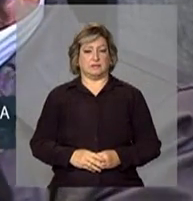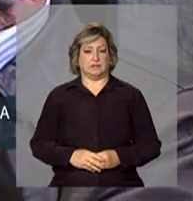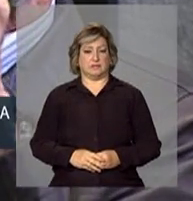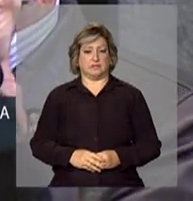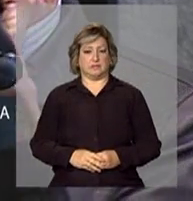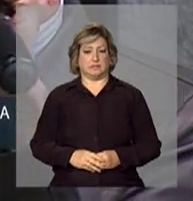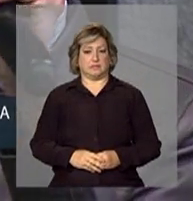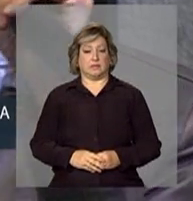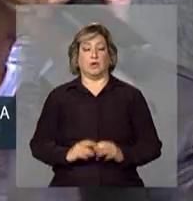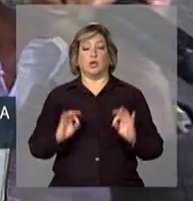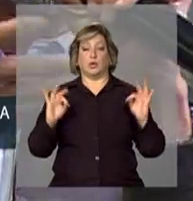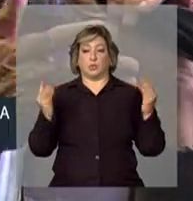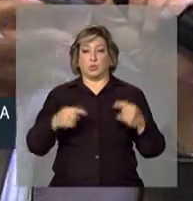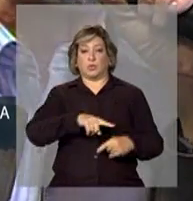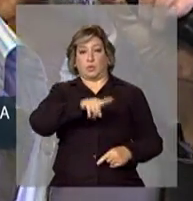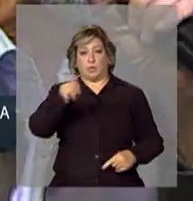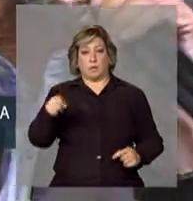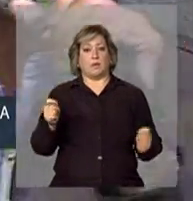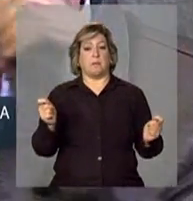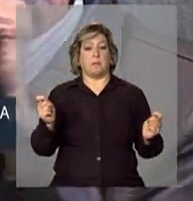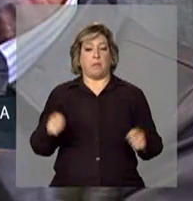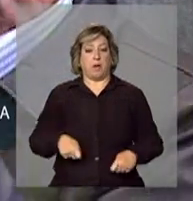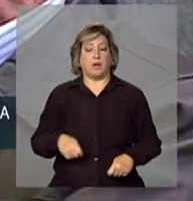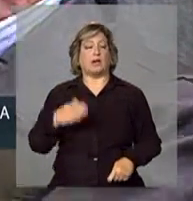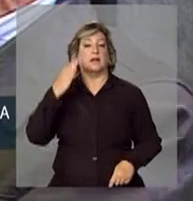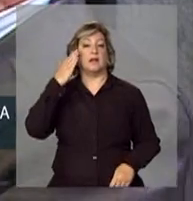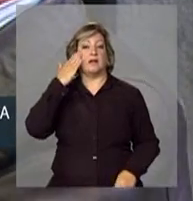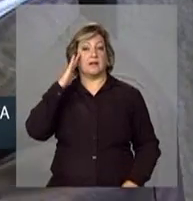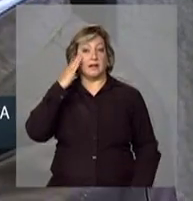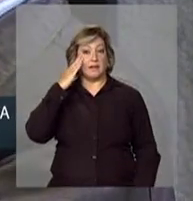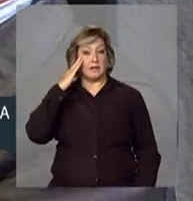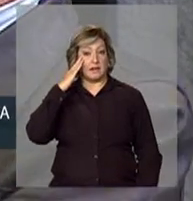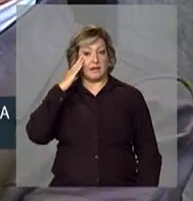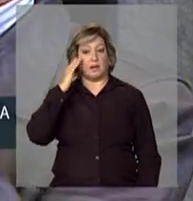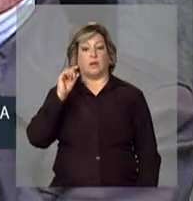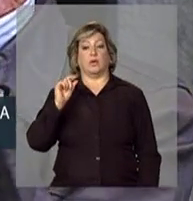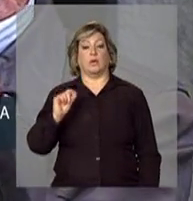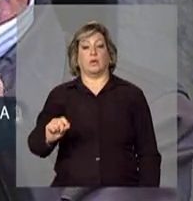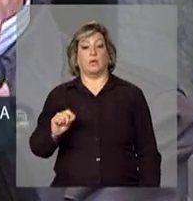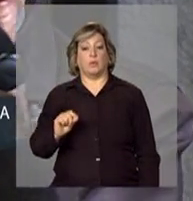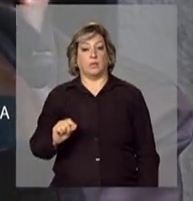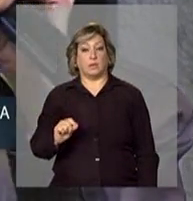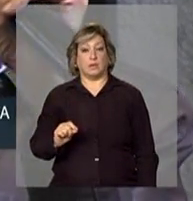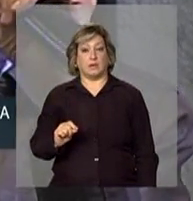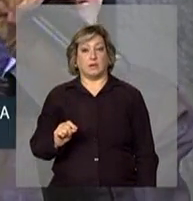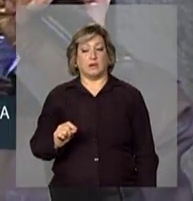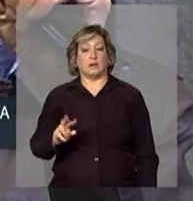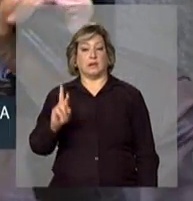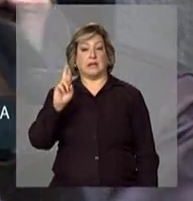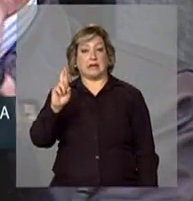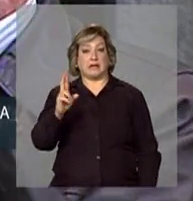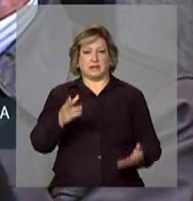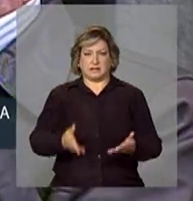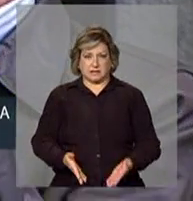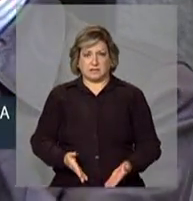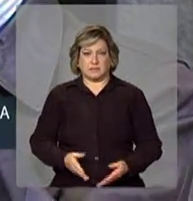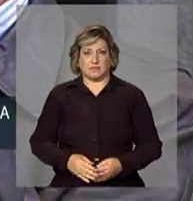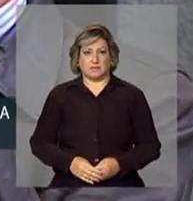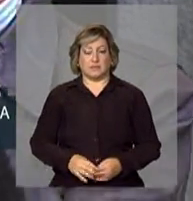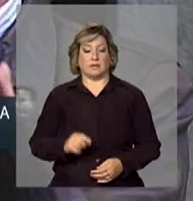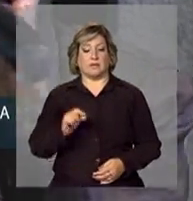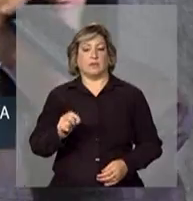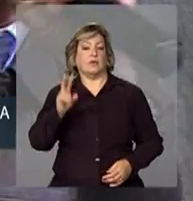Todas e todos podem compreender o que representa isso